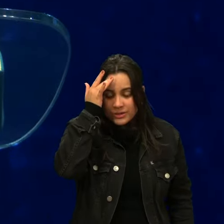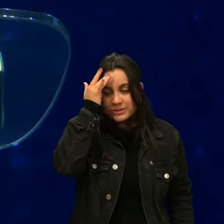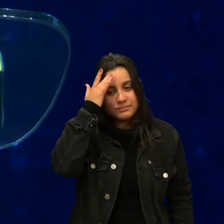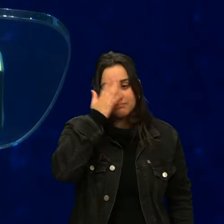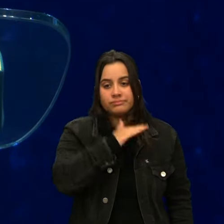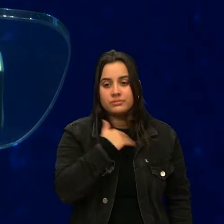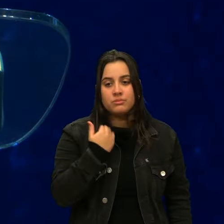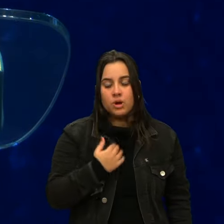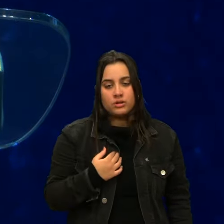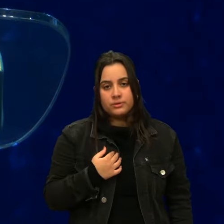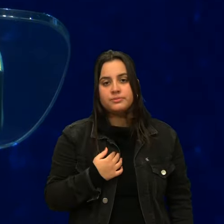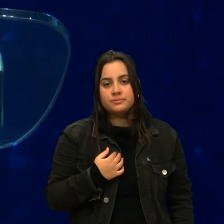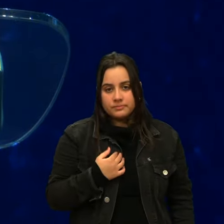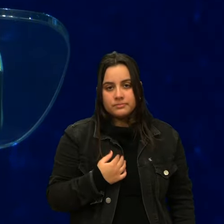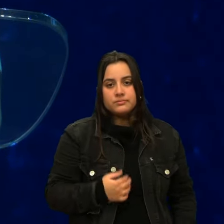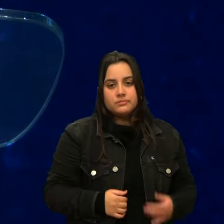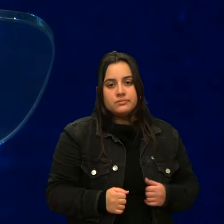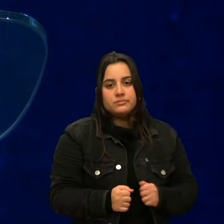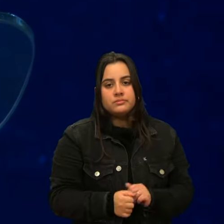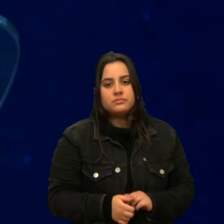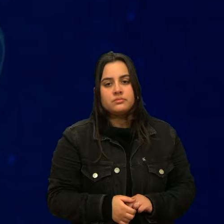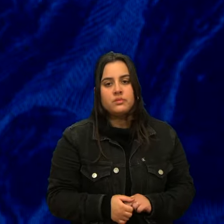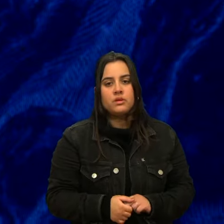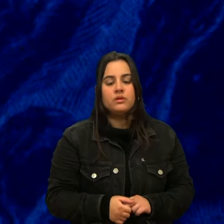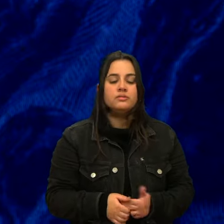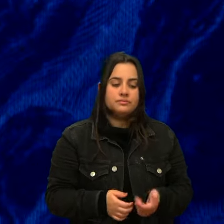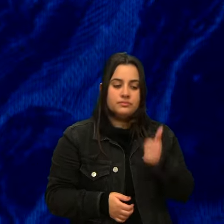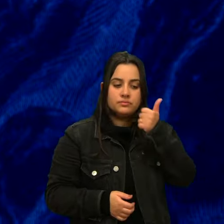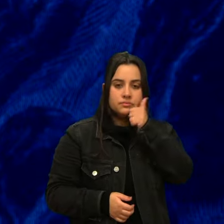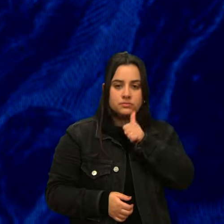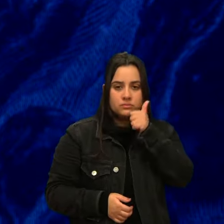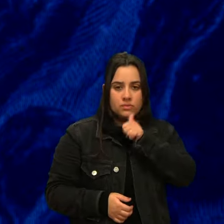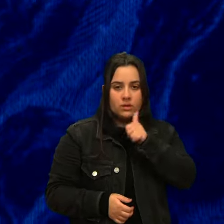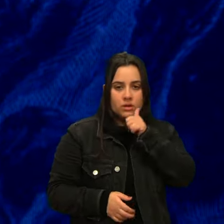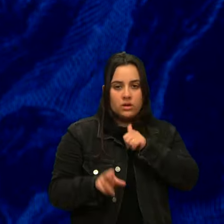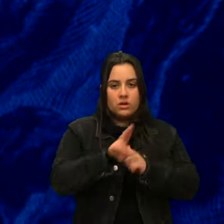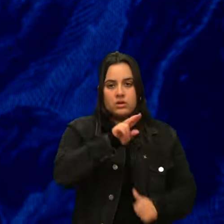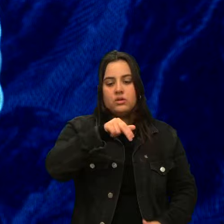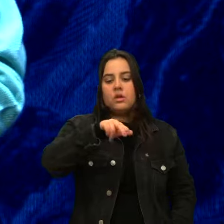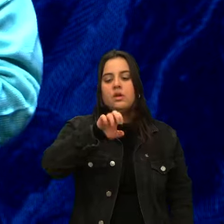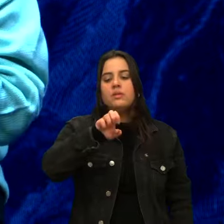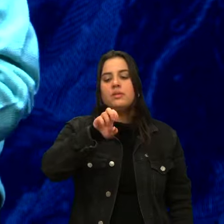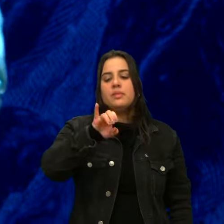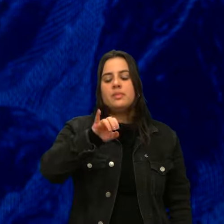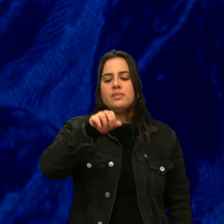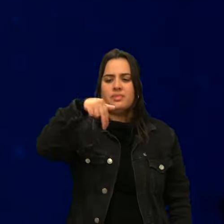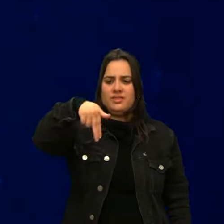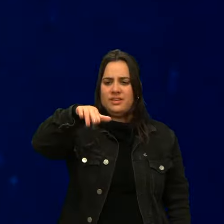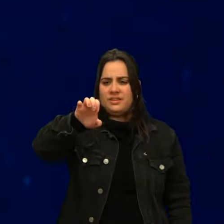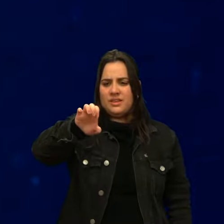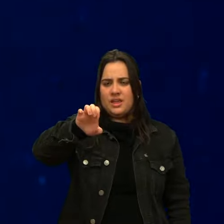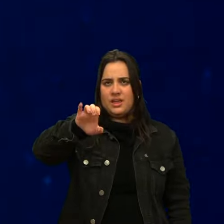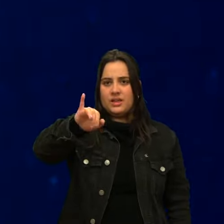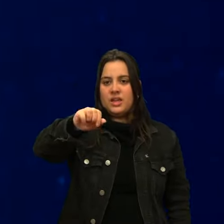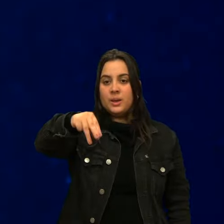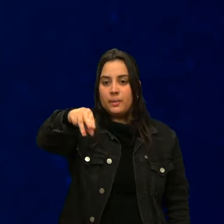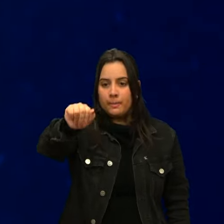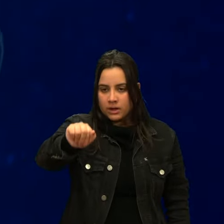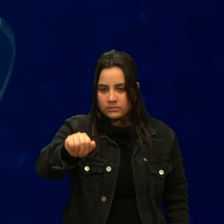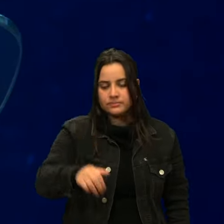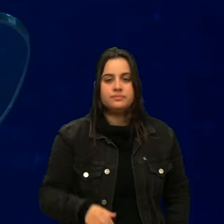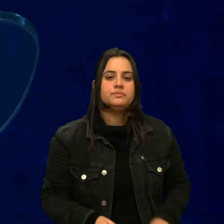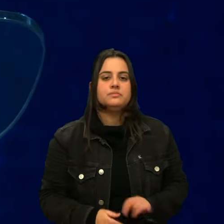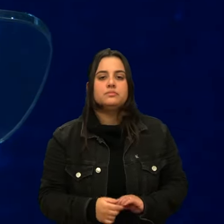quando foi jogada essa bomba. E ela, essa mulher, o nome dela é Neima. não sei como se pronuncia direito, mas